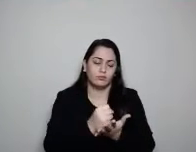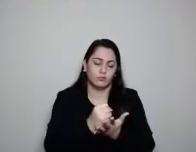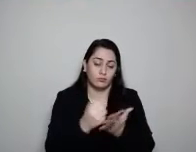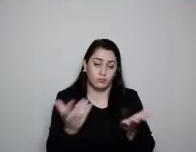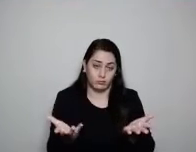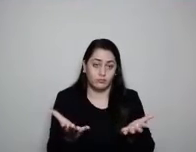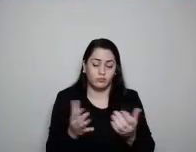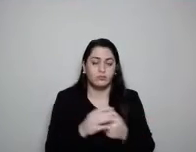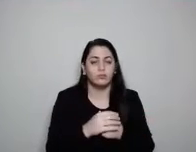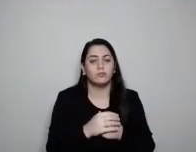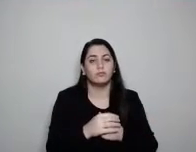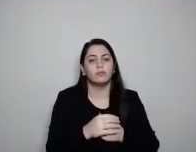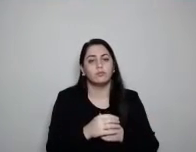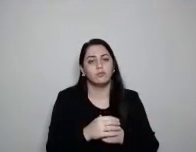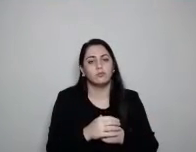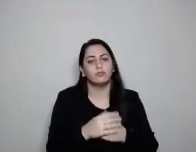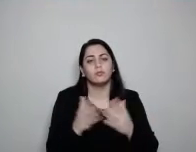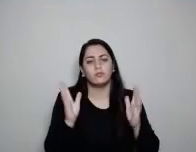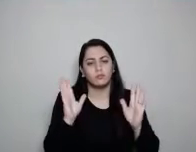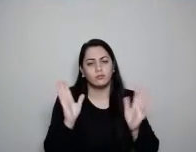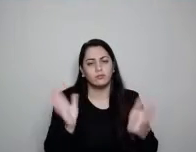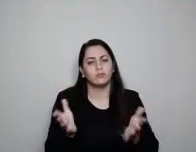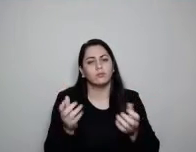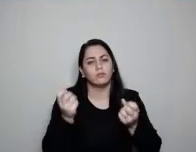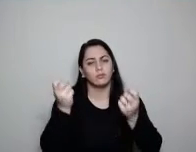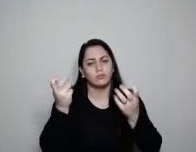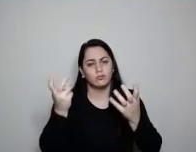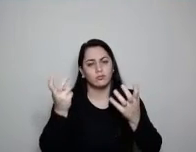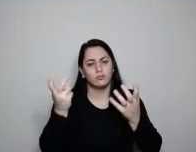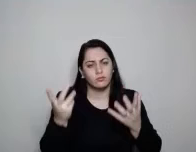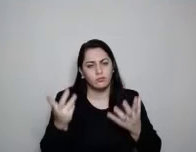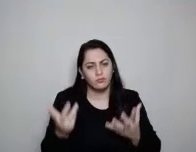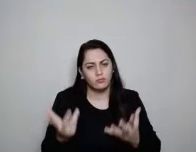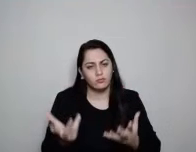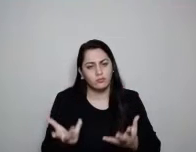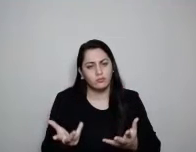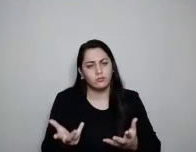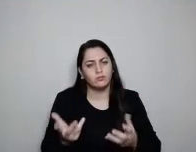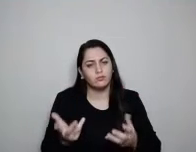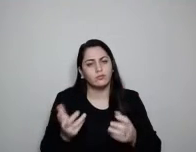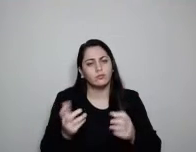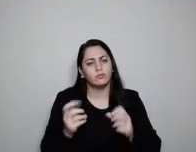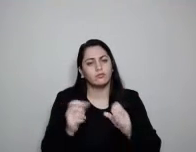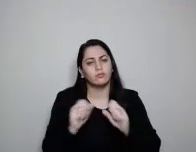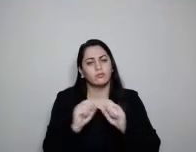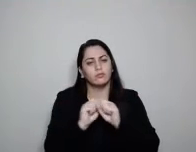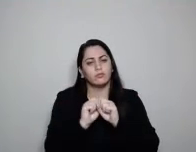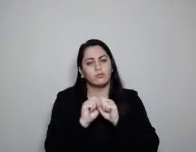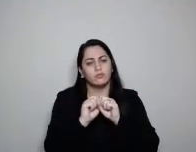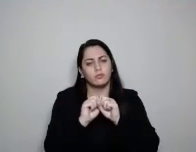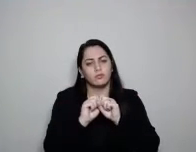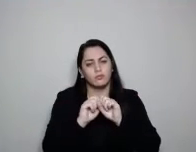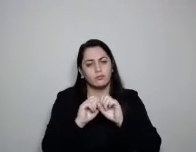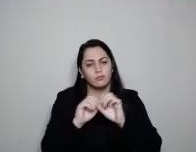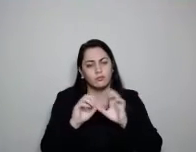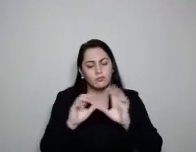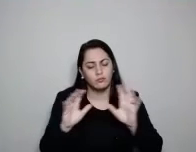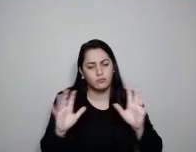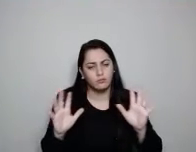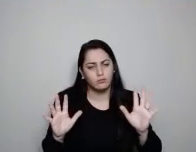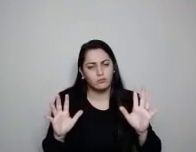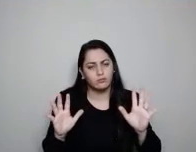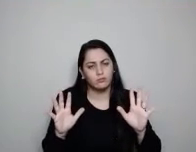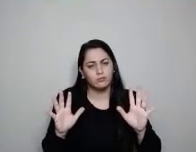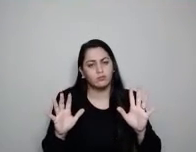Então, foi plenamente válido, plenamente explicado, não tem por que alegar qualquer tipo de nulidade nesse contrato. E com relação